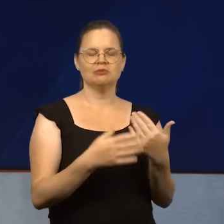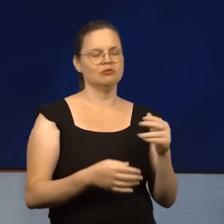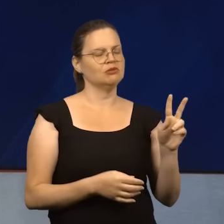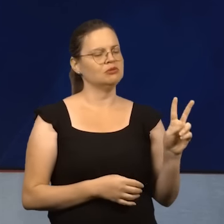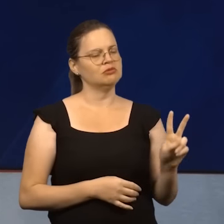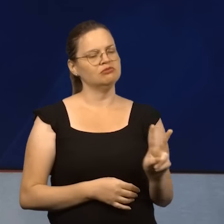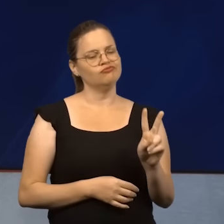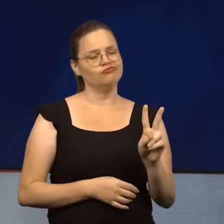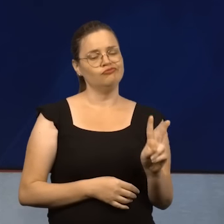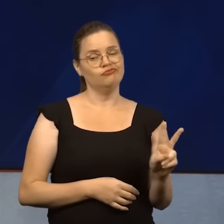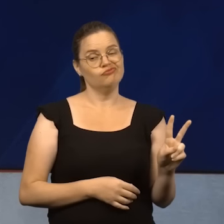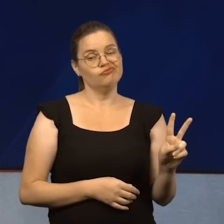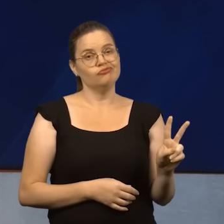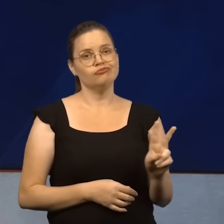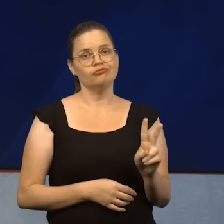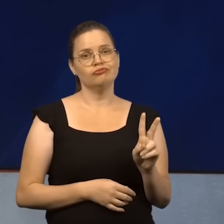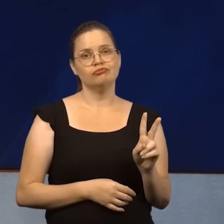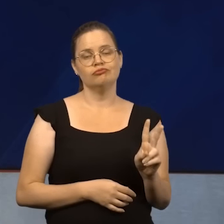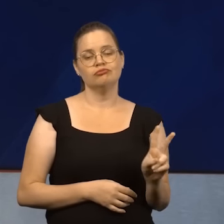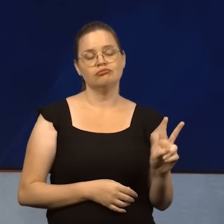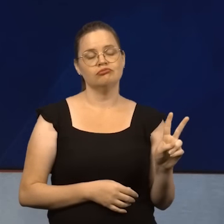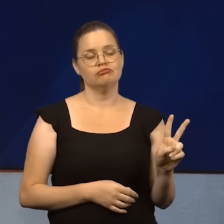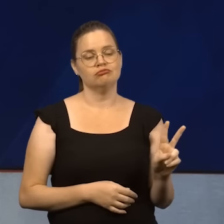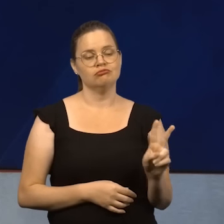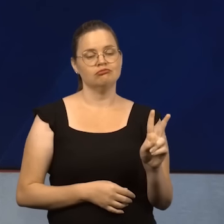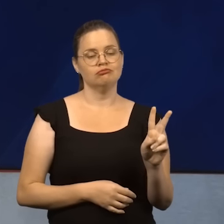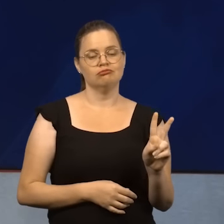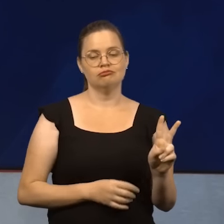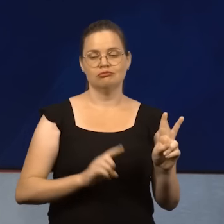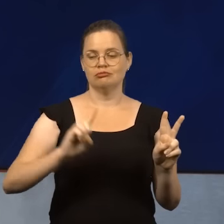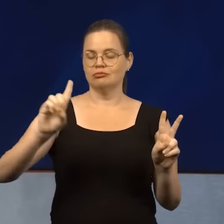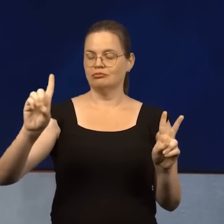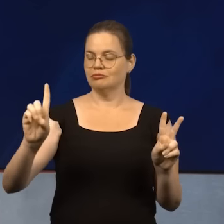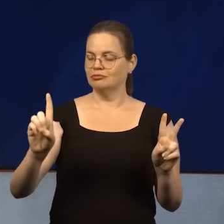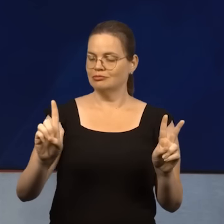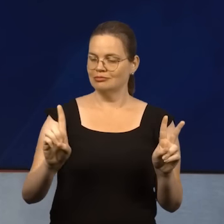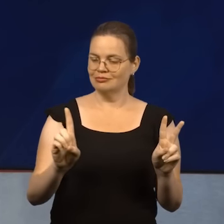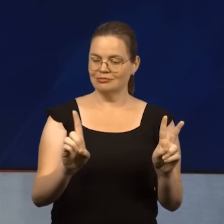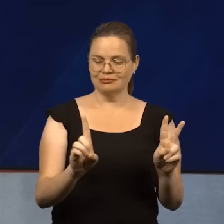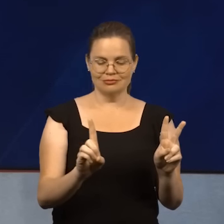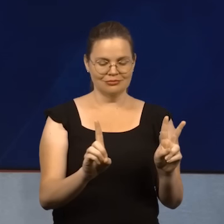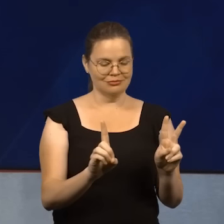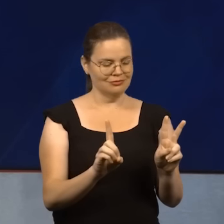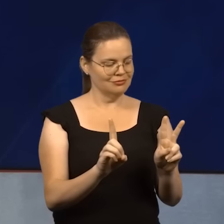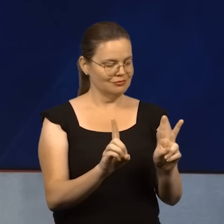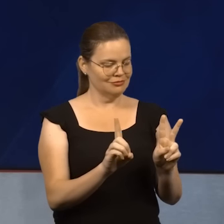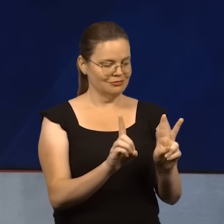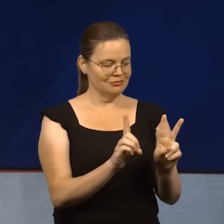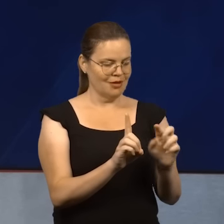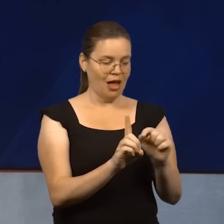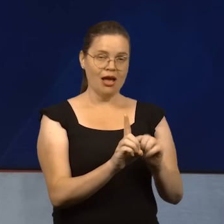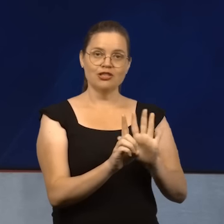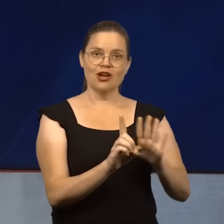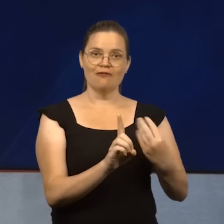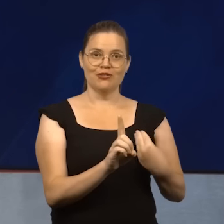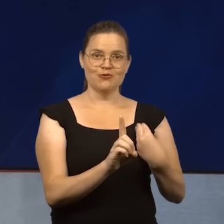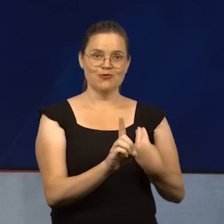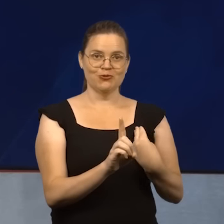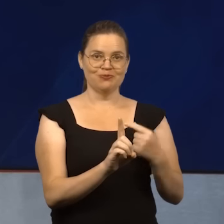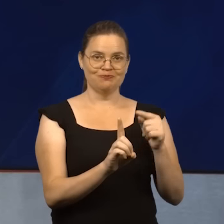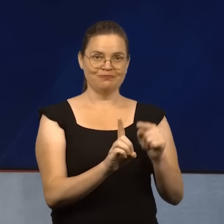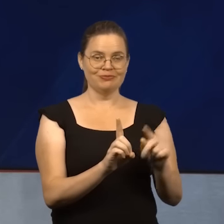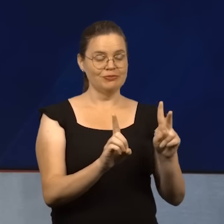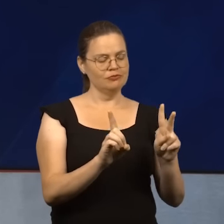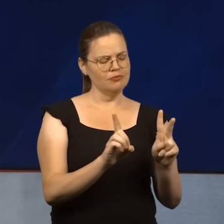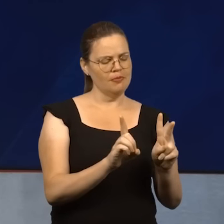abatidos, o próprio Senhor Jesus, que já havia ressuscitado, começou a andar